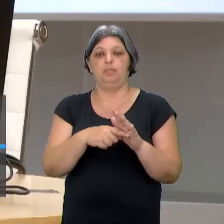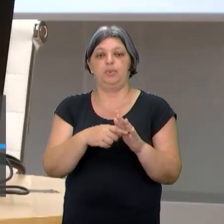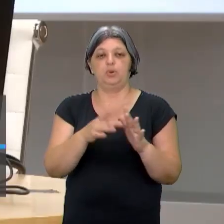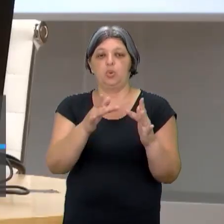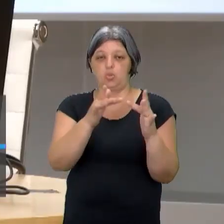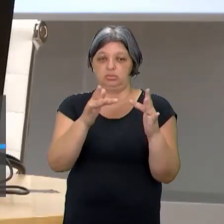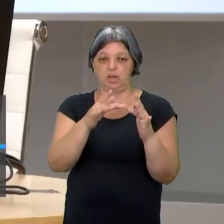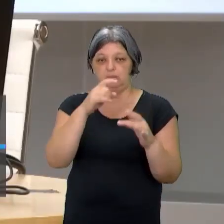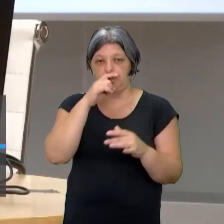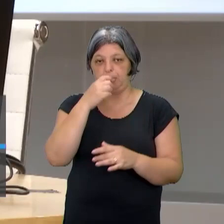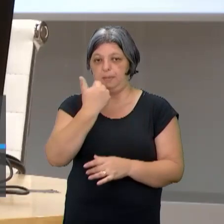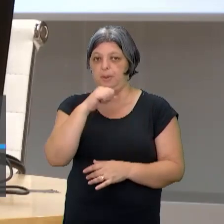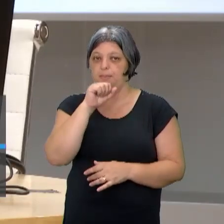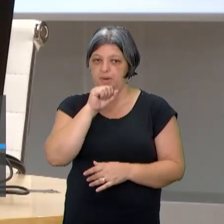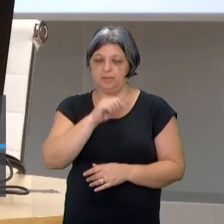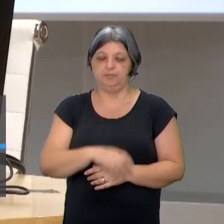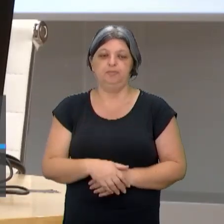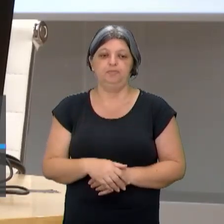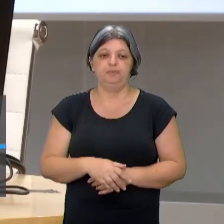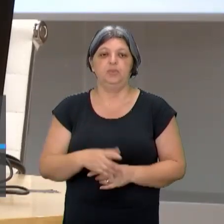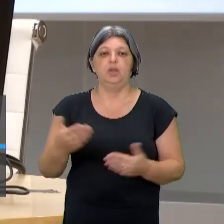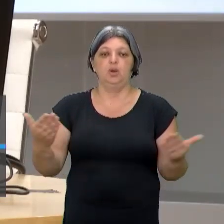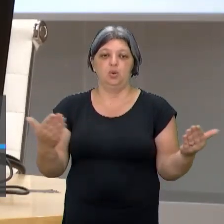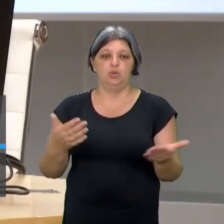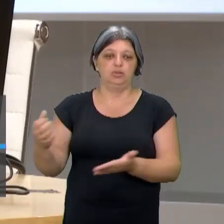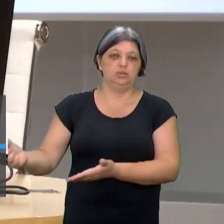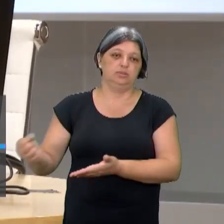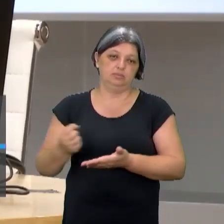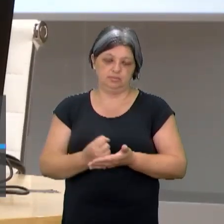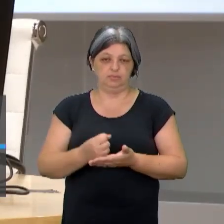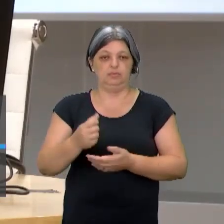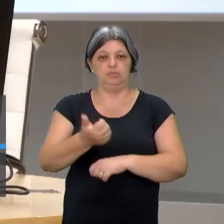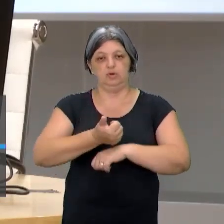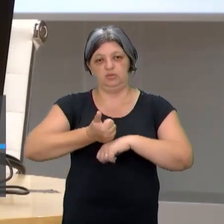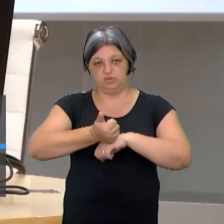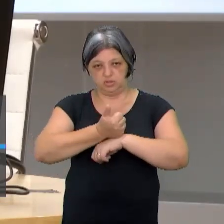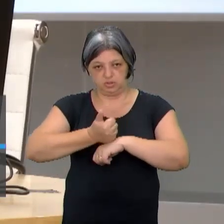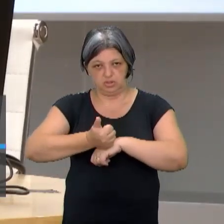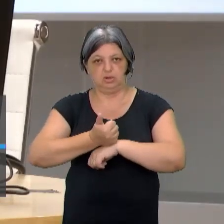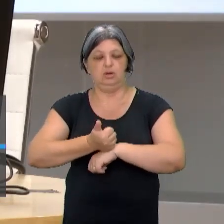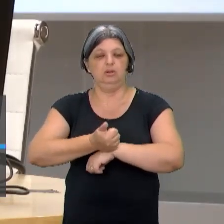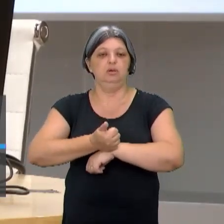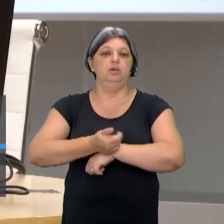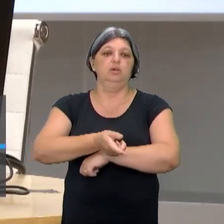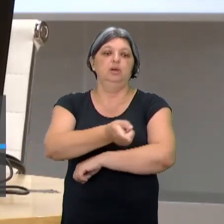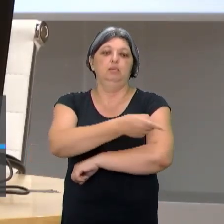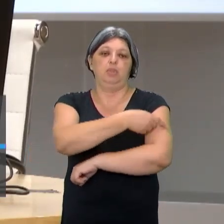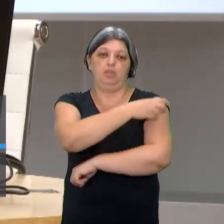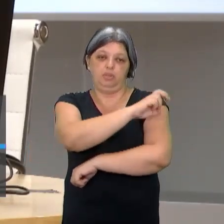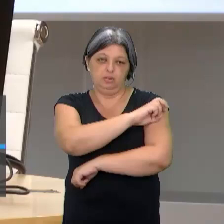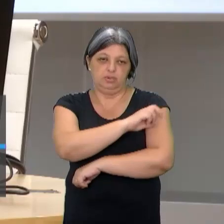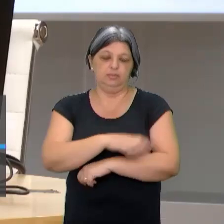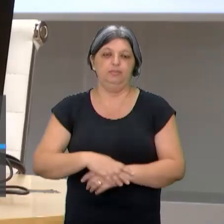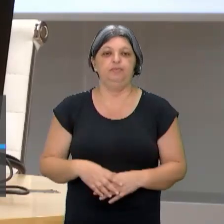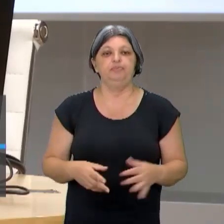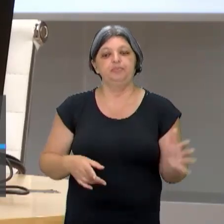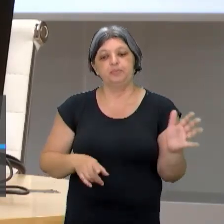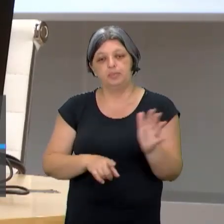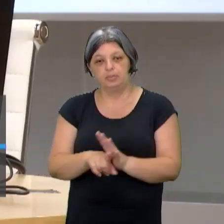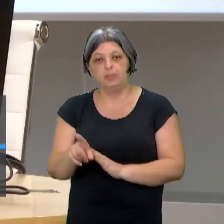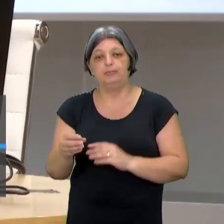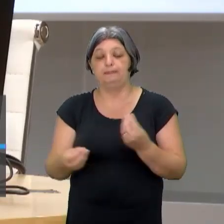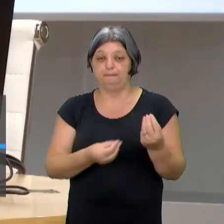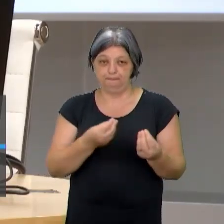gente trouxe aí uma profissional dos anos iniciais, justamente que a gente vai fazer sempre esse paralelo. Ontem vocês perguntaram, né, como é que funciona os anos